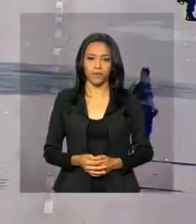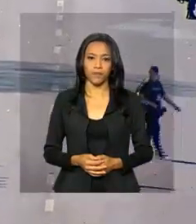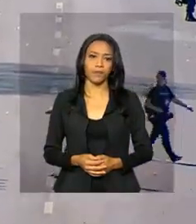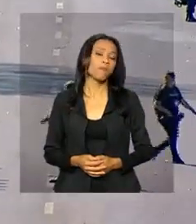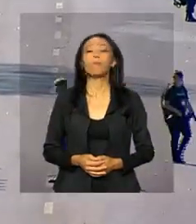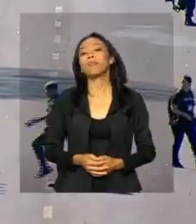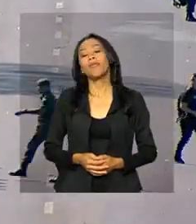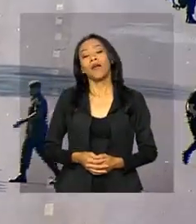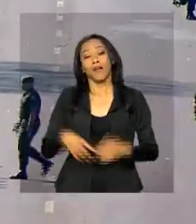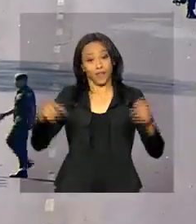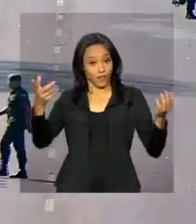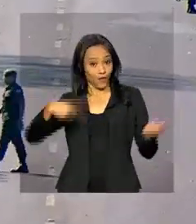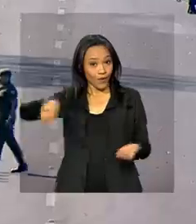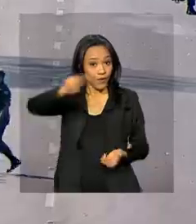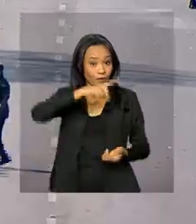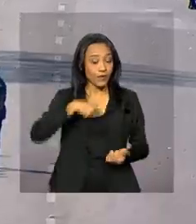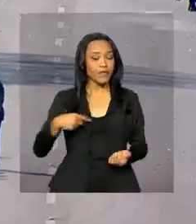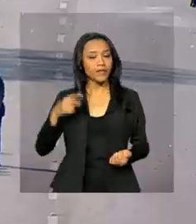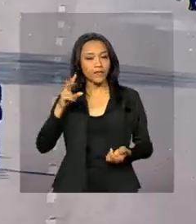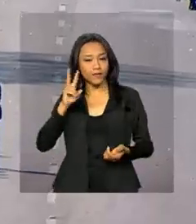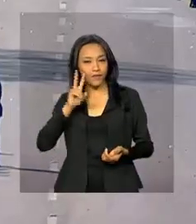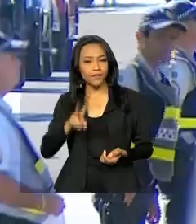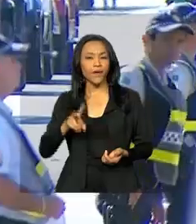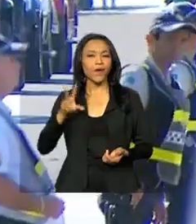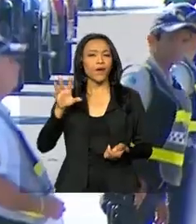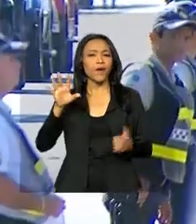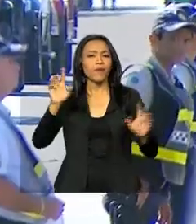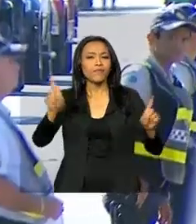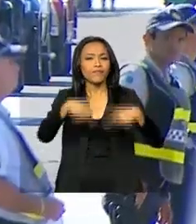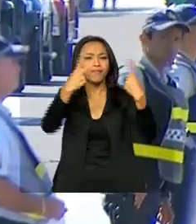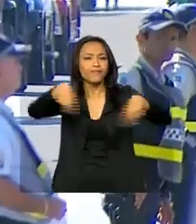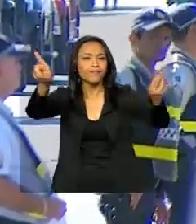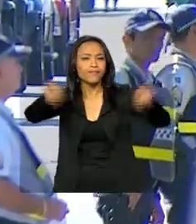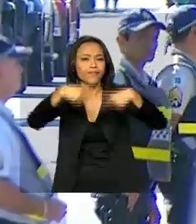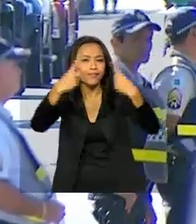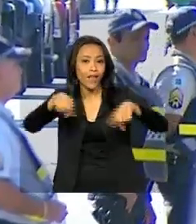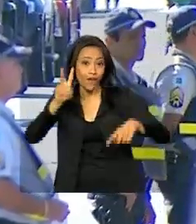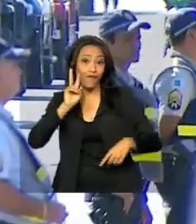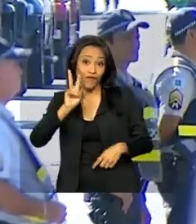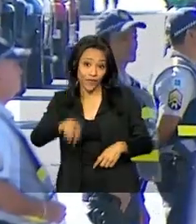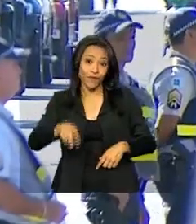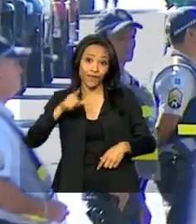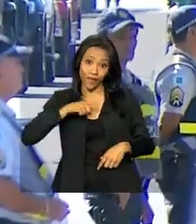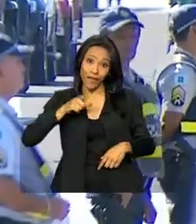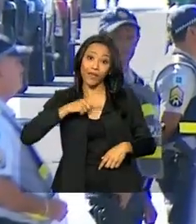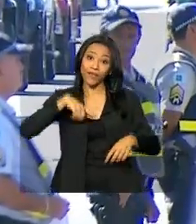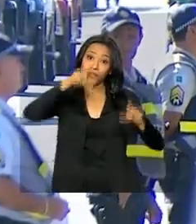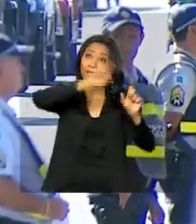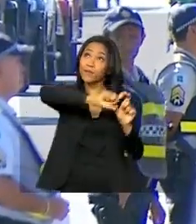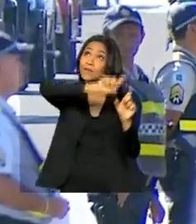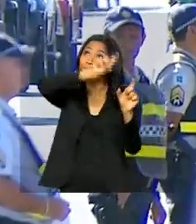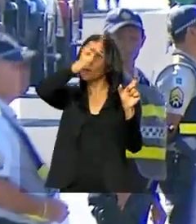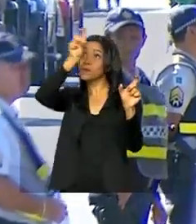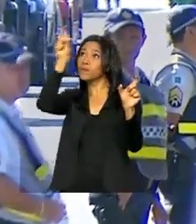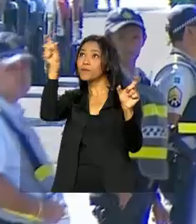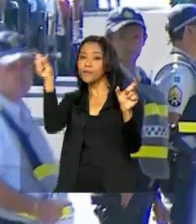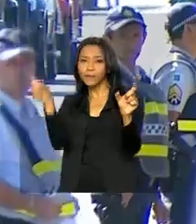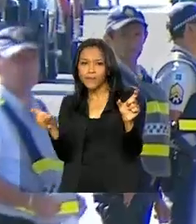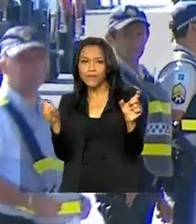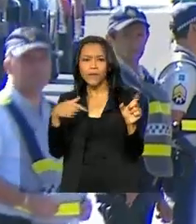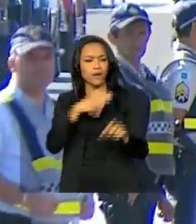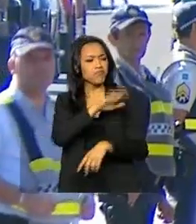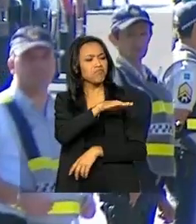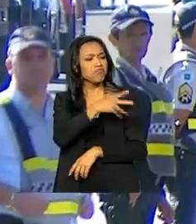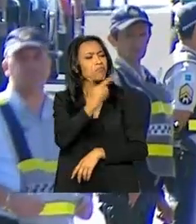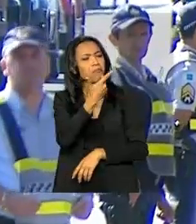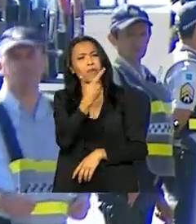Enquanto acompanhávamos aí a execução do hino da independência, apareceu a frase prevista no céu. Eu peço aqui para o Major Barros comentar como